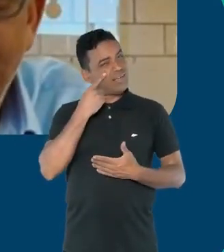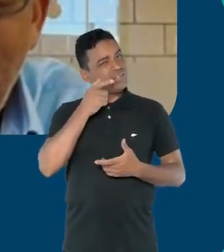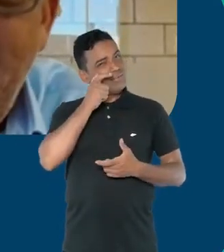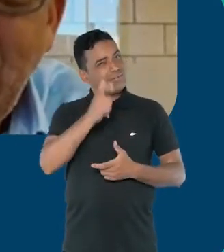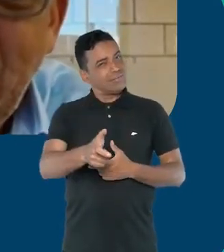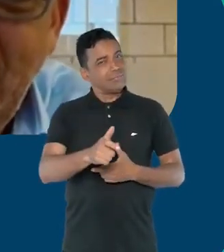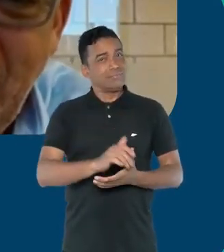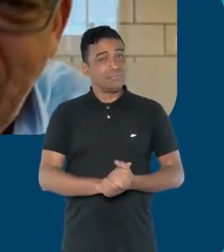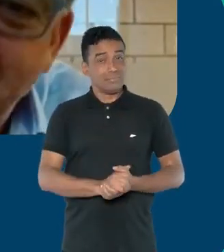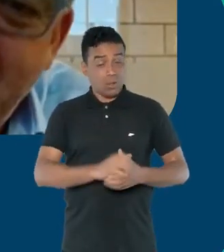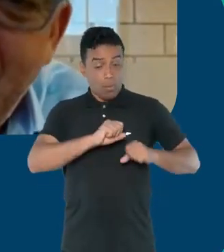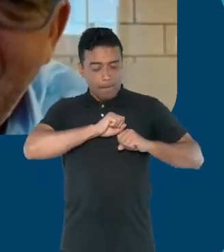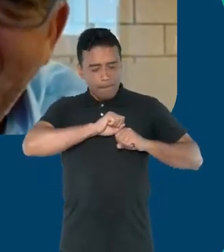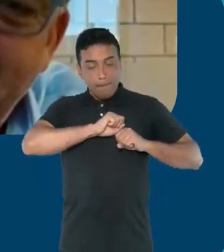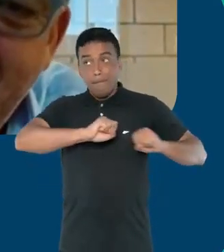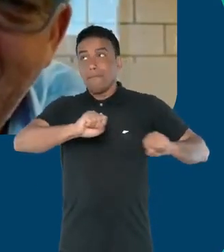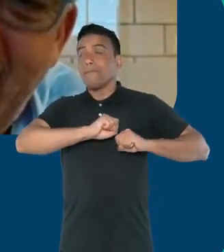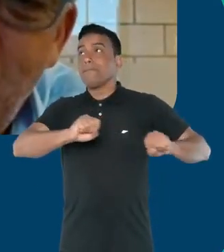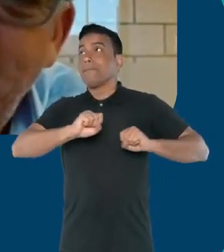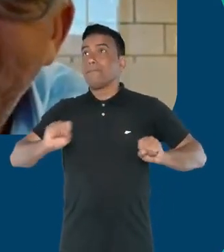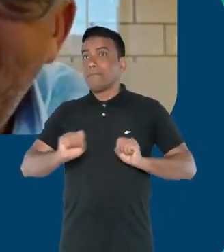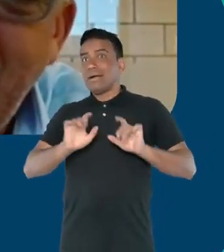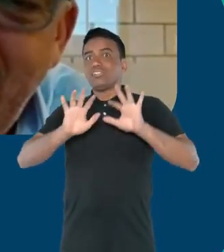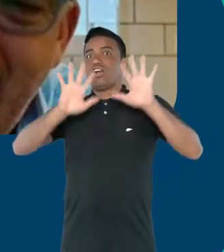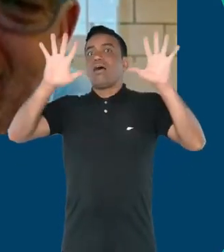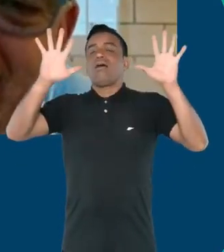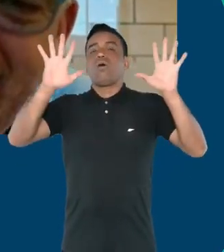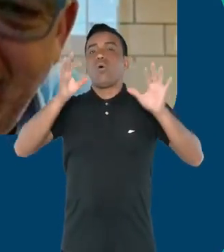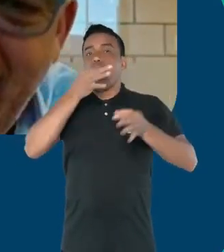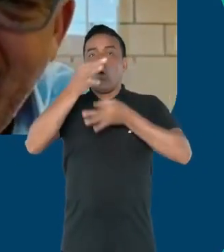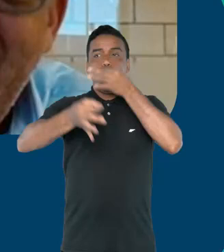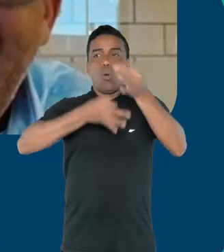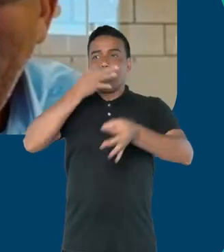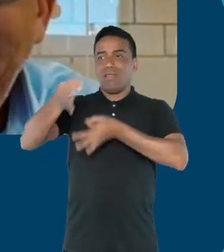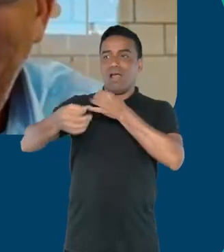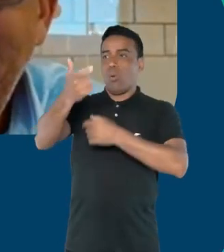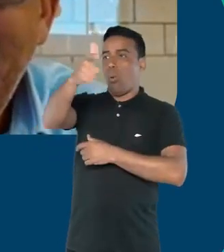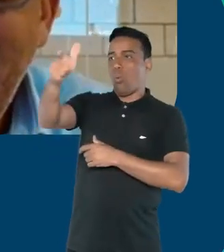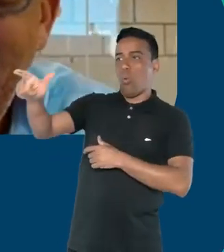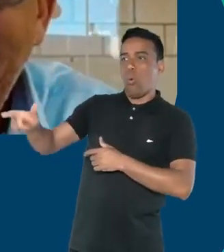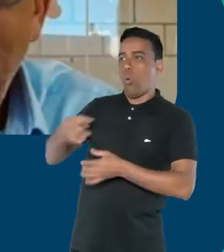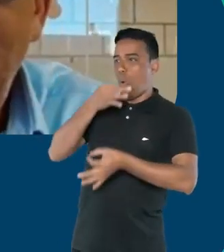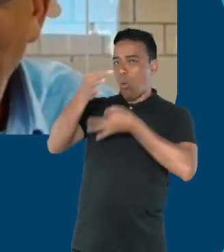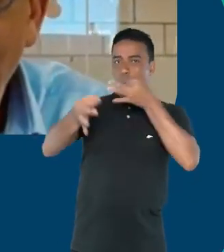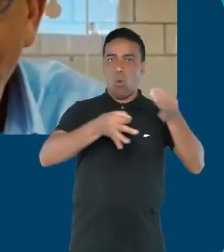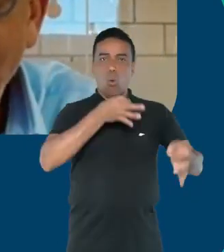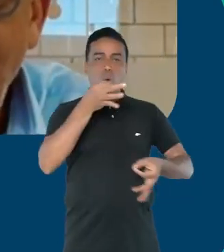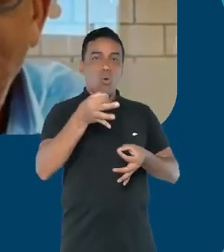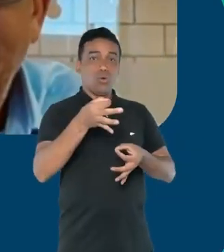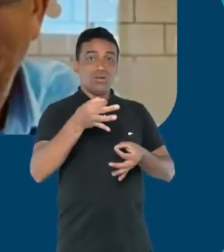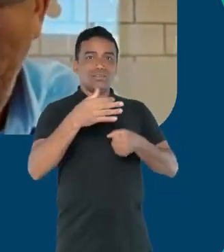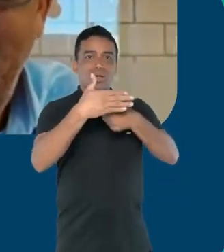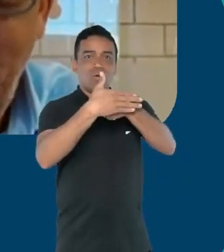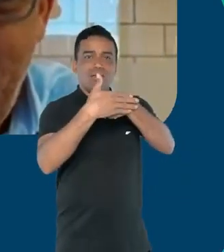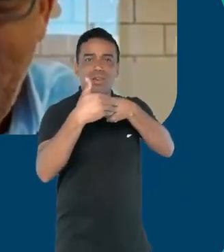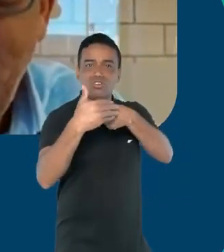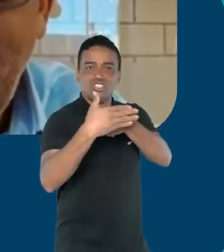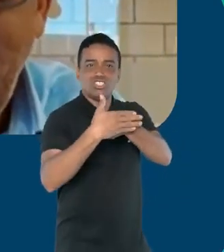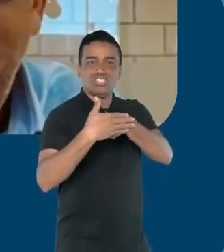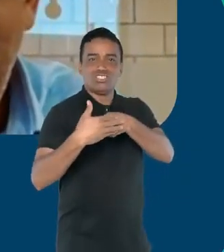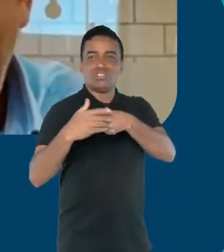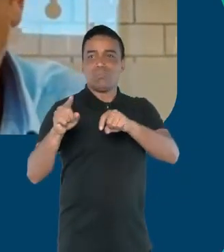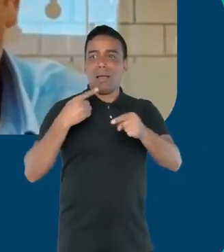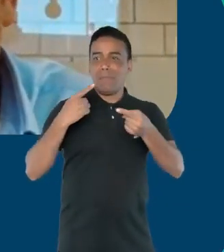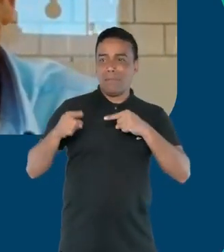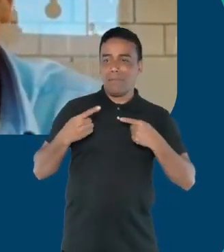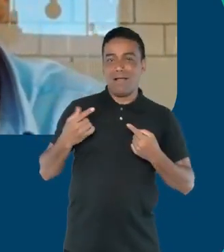Então, a paixão, ela tem a opinião alheia, né? Ela tem que, o elogio, no caso,